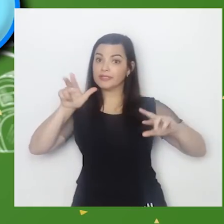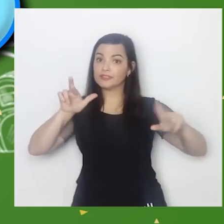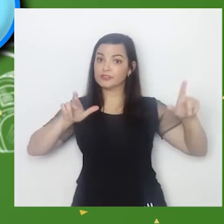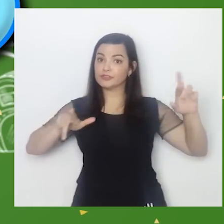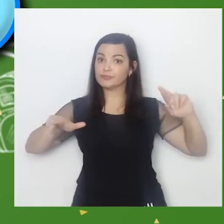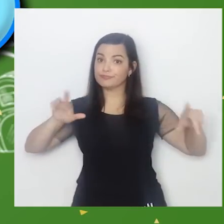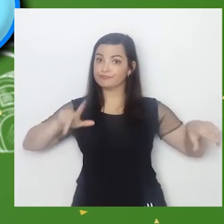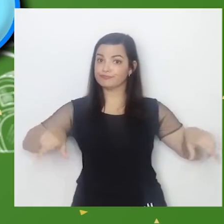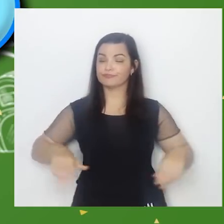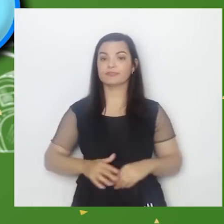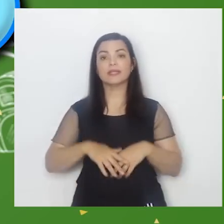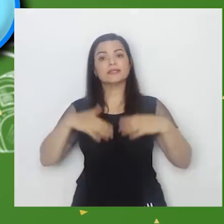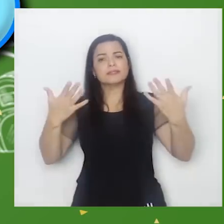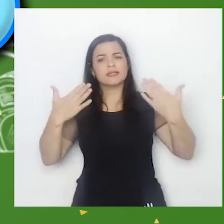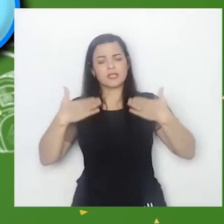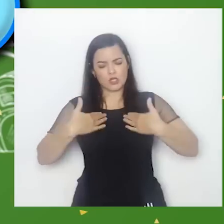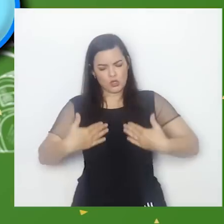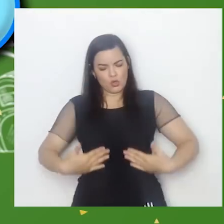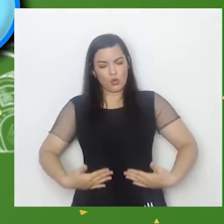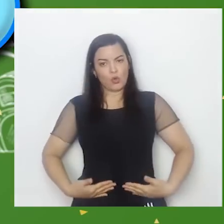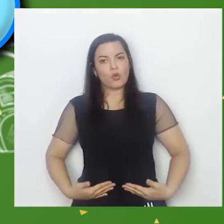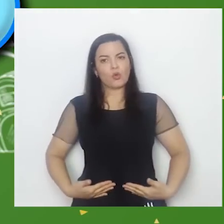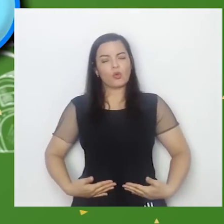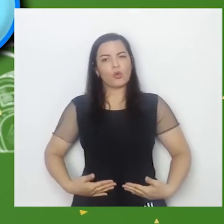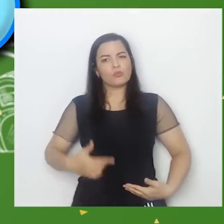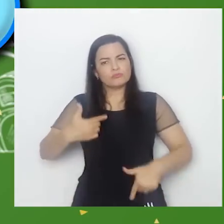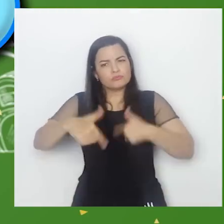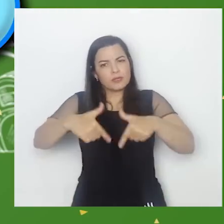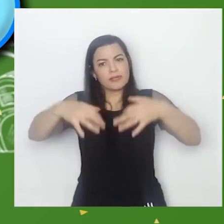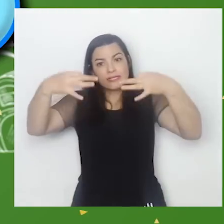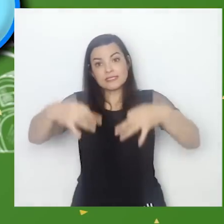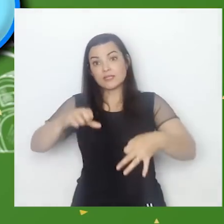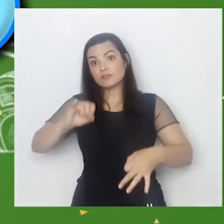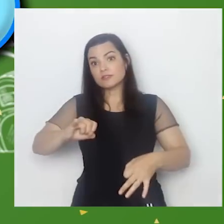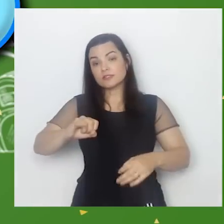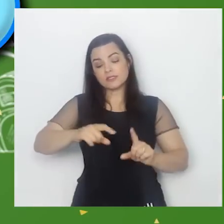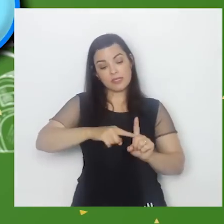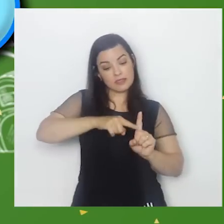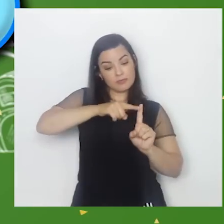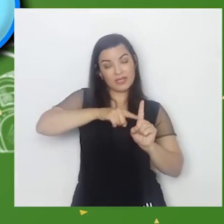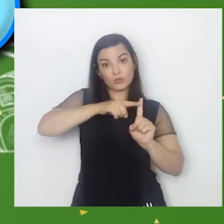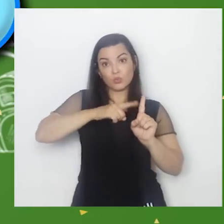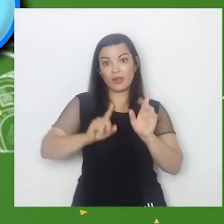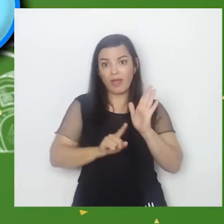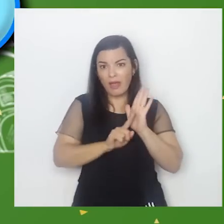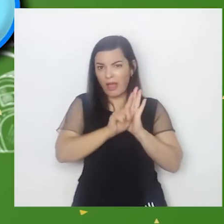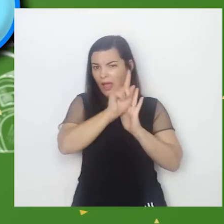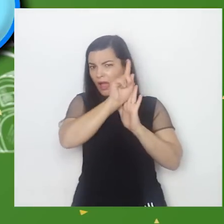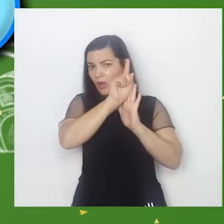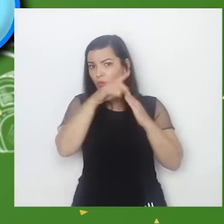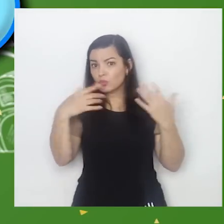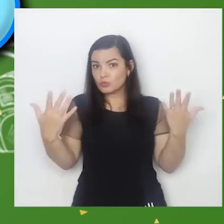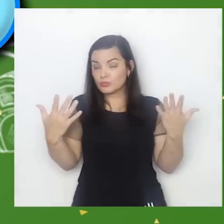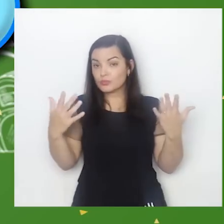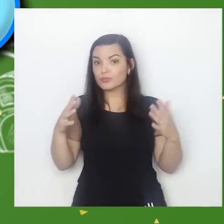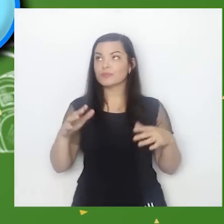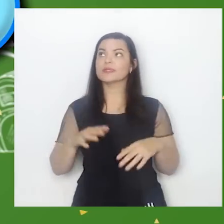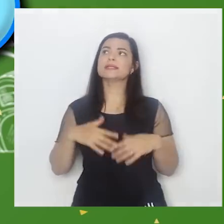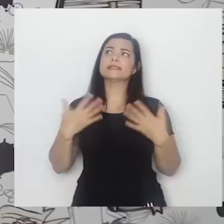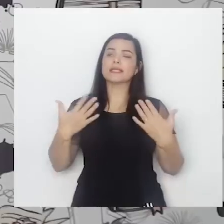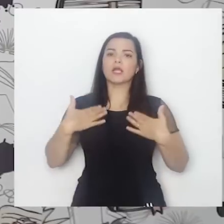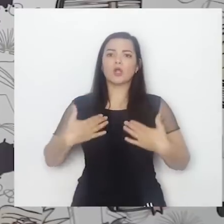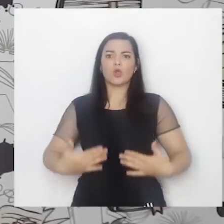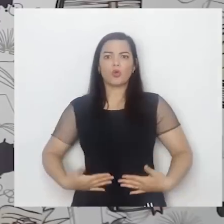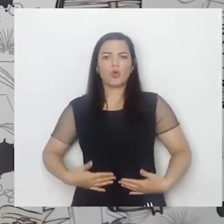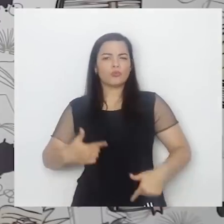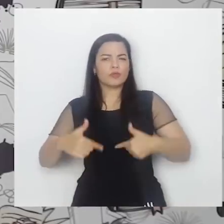diferentes. Será que o nosso corpo funciona corretamente quando a temperatura está muito alta? Será que ele funciona corretamente quando